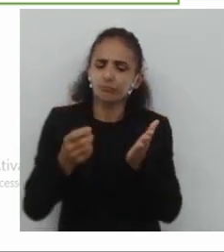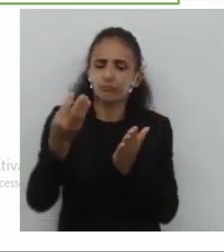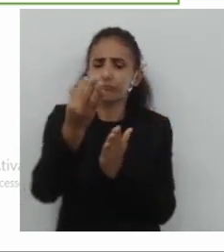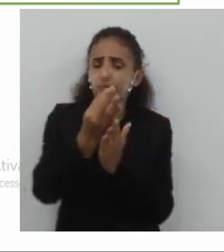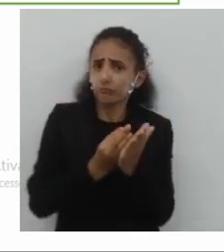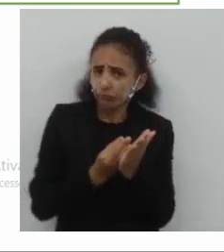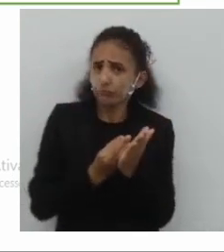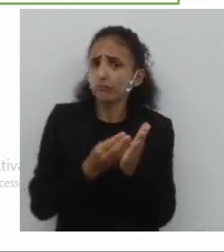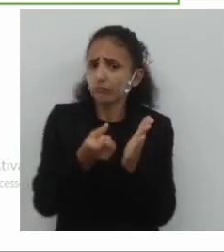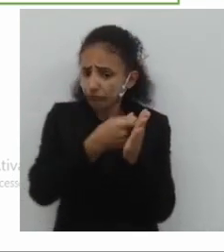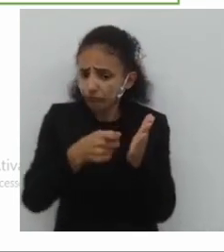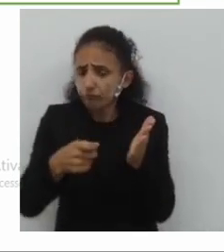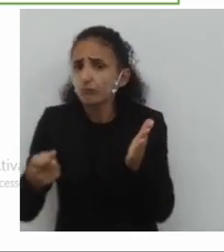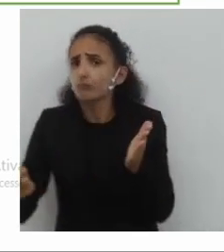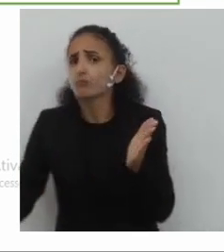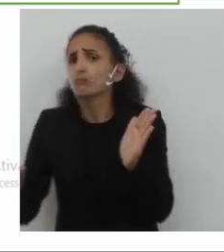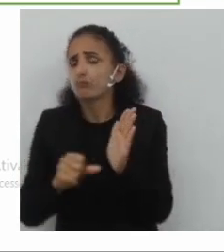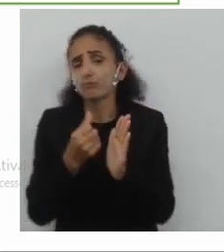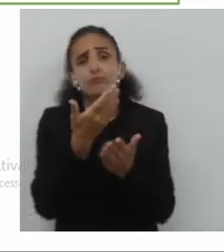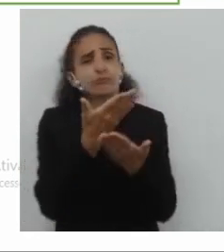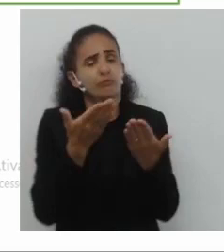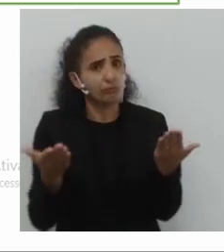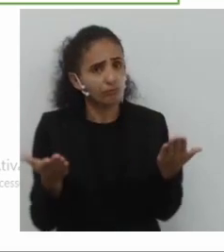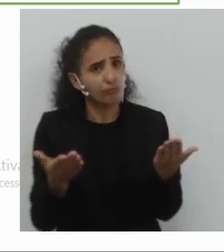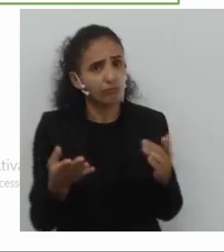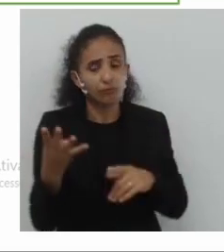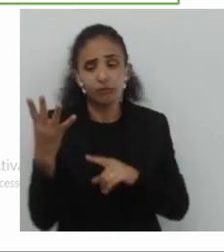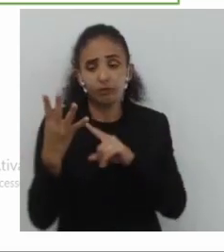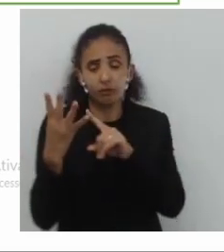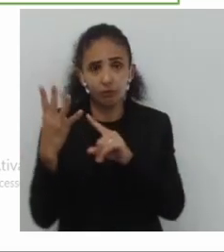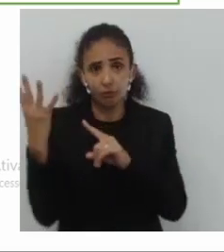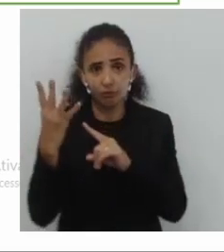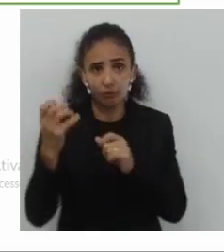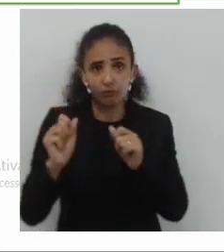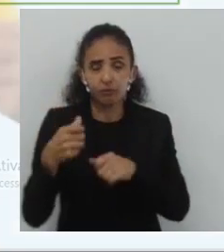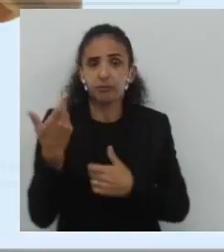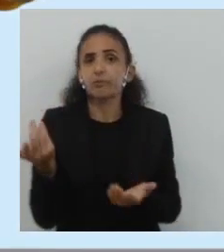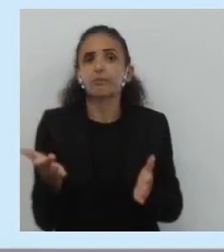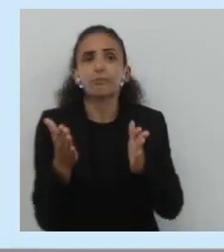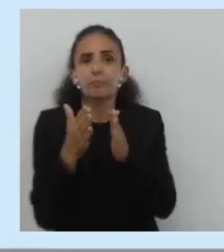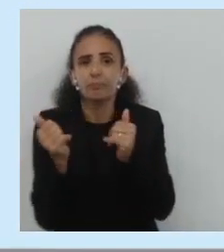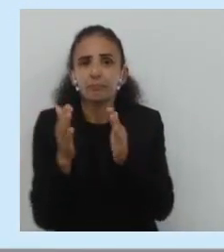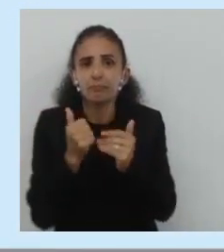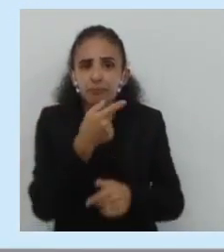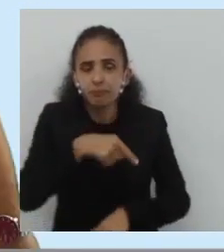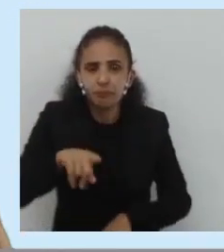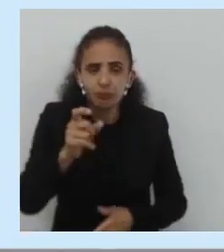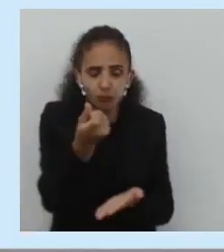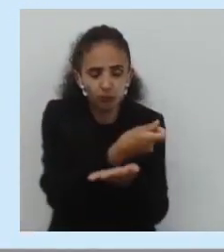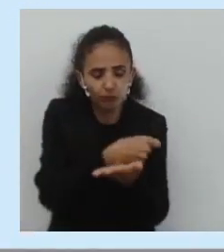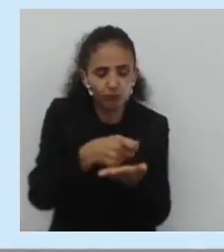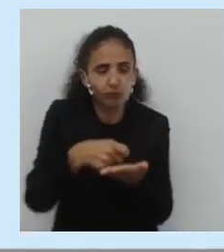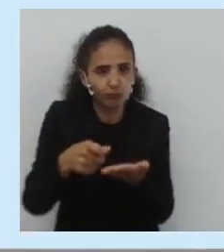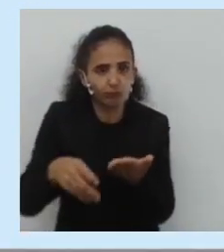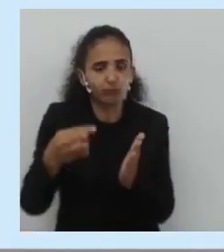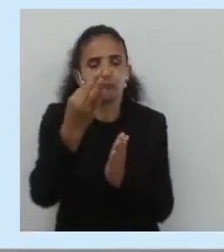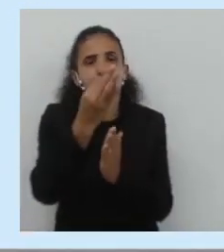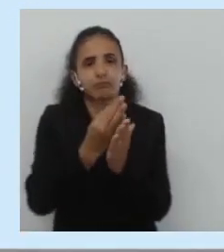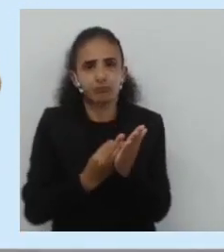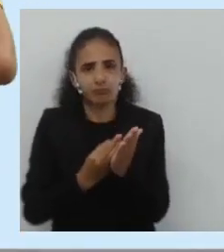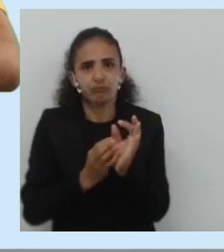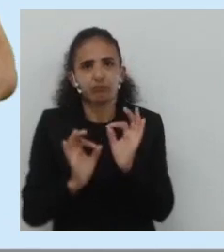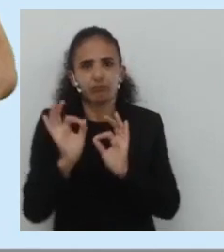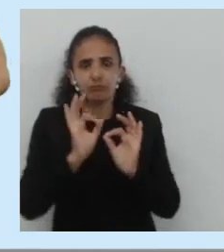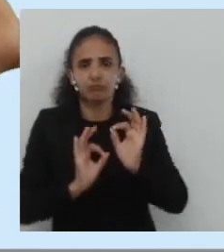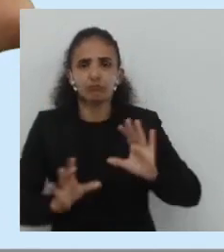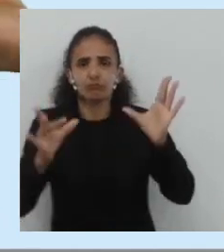triagem diretamente na matéria-prima. Para quem não entendeu, esse quarto é o seguinte: quando eu peço que você faça uma tomada de nota de um